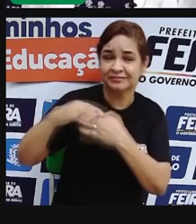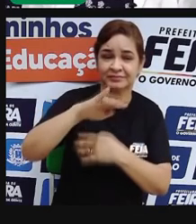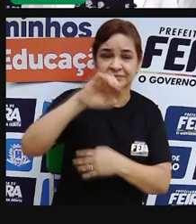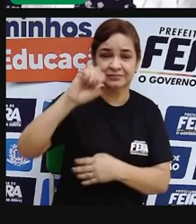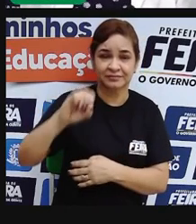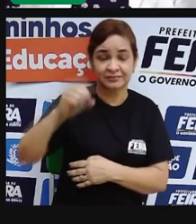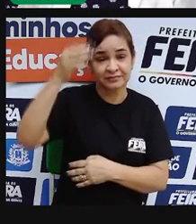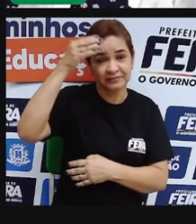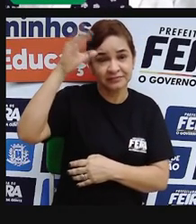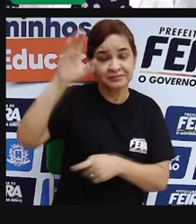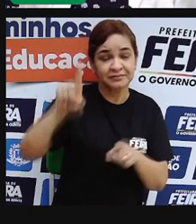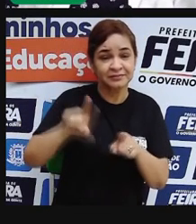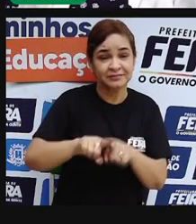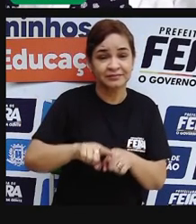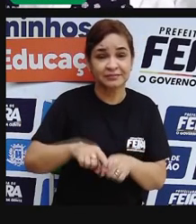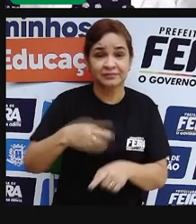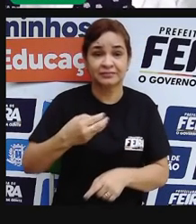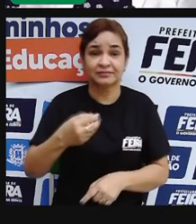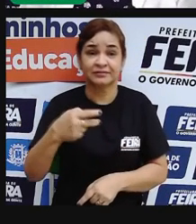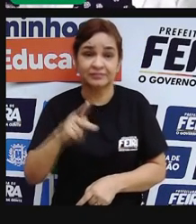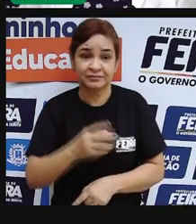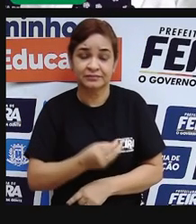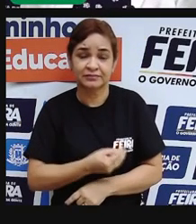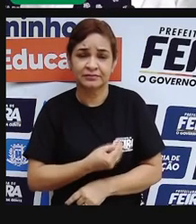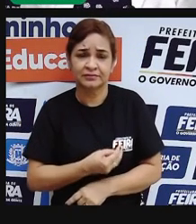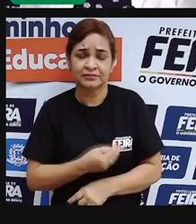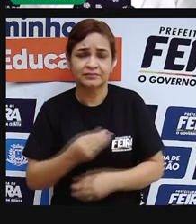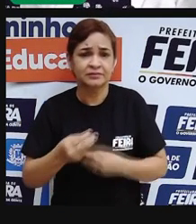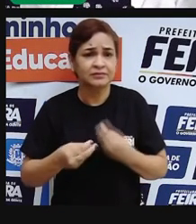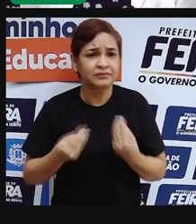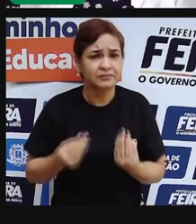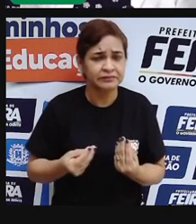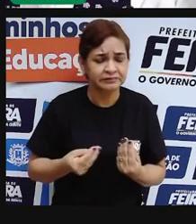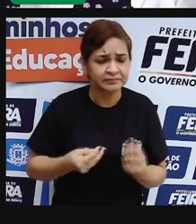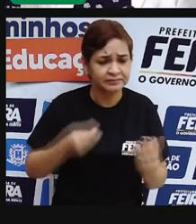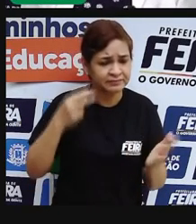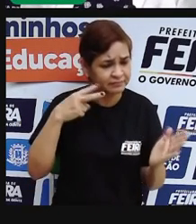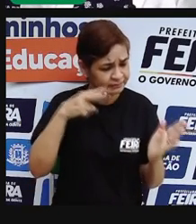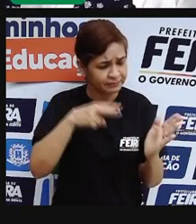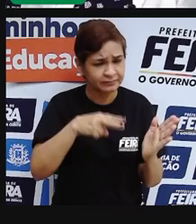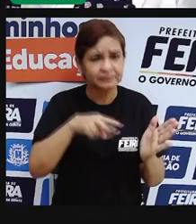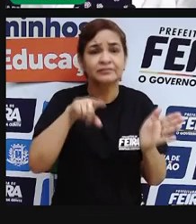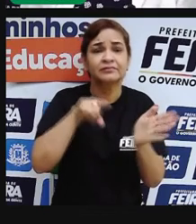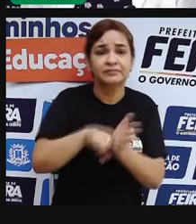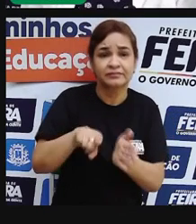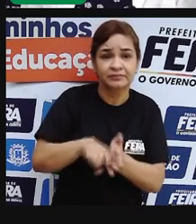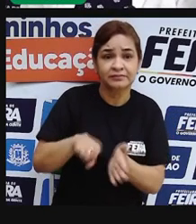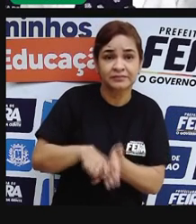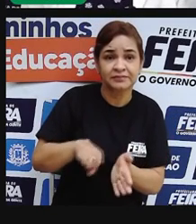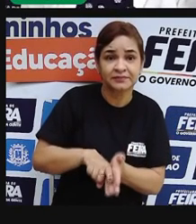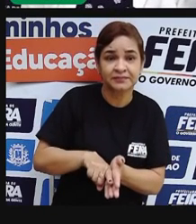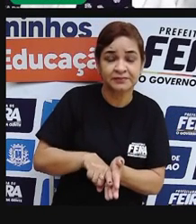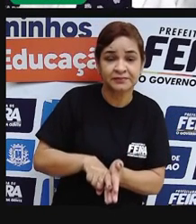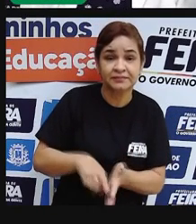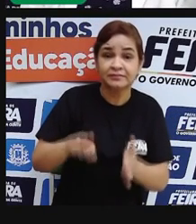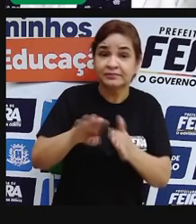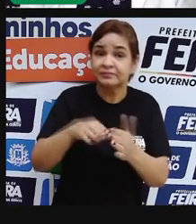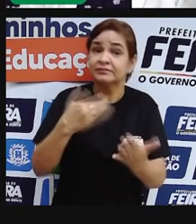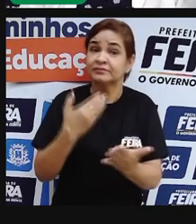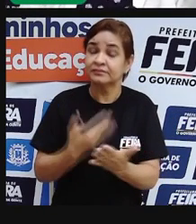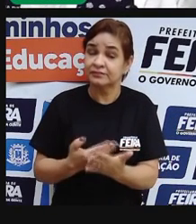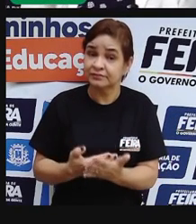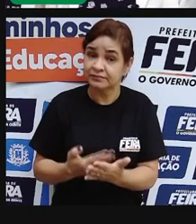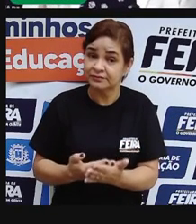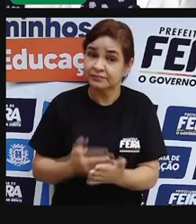da sua origem né E quando você faz esse levantamento você acaba Estudando um